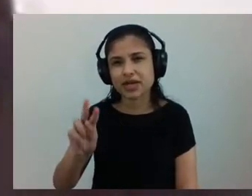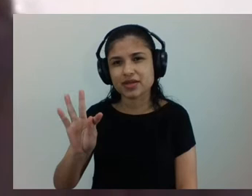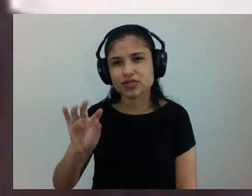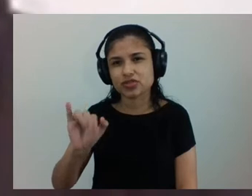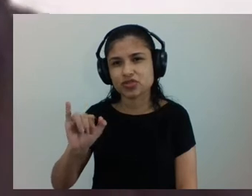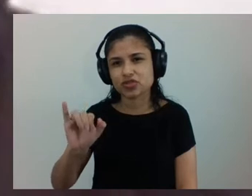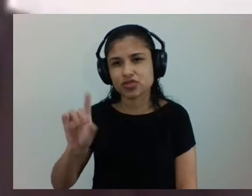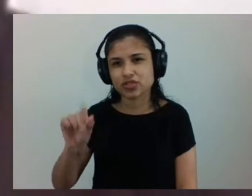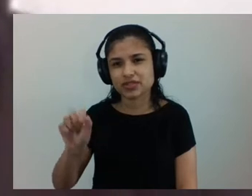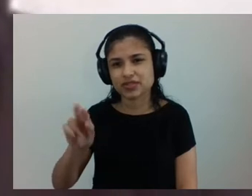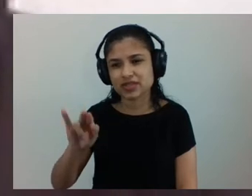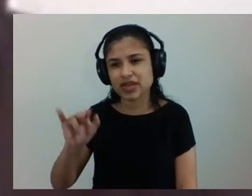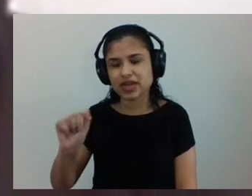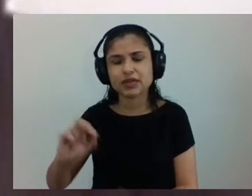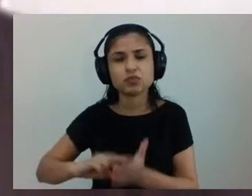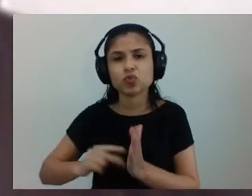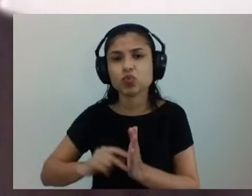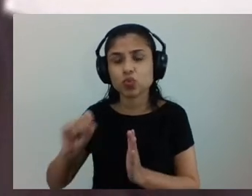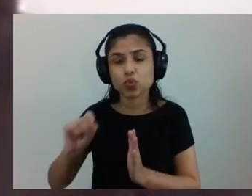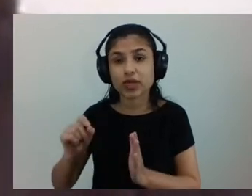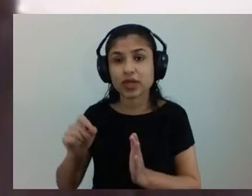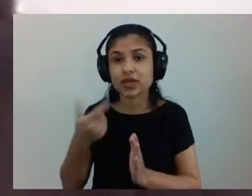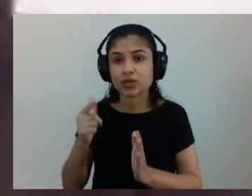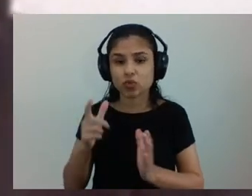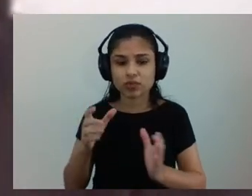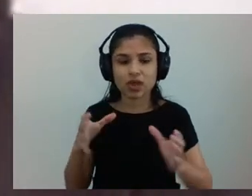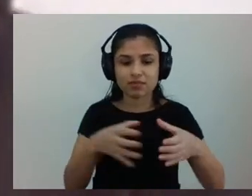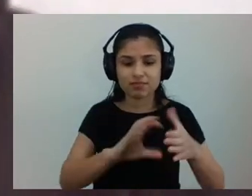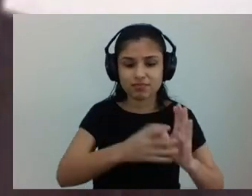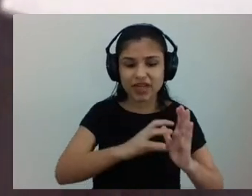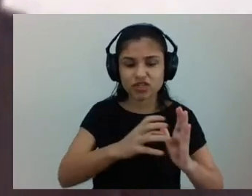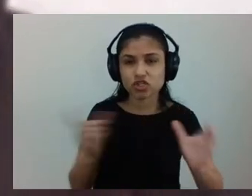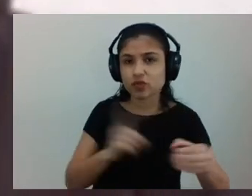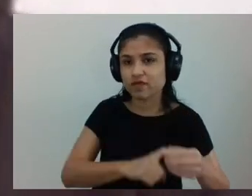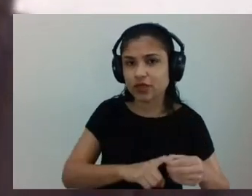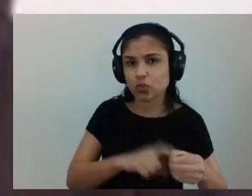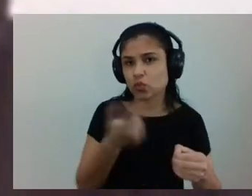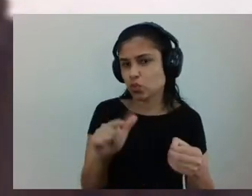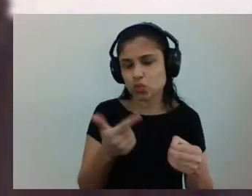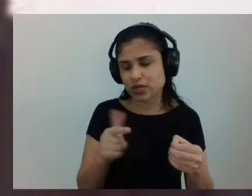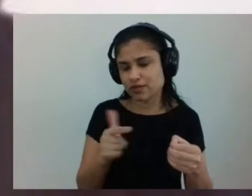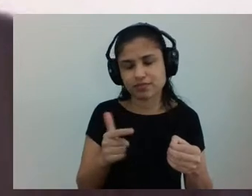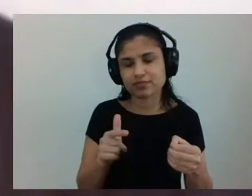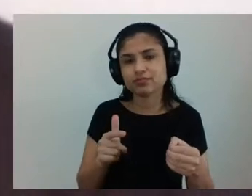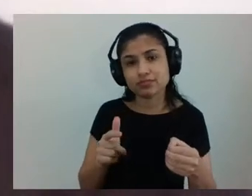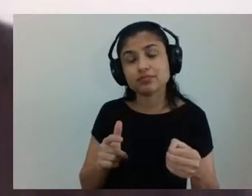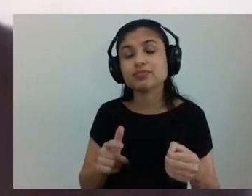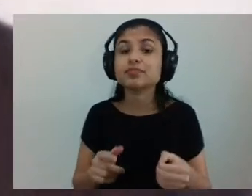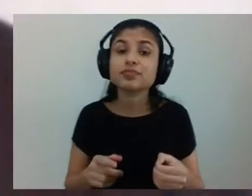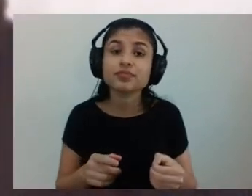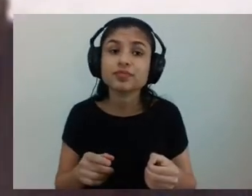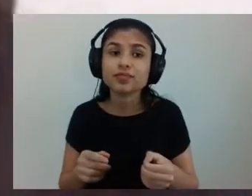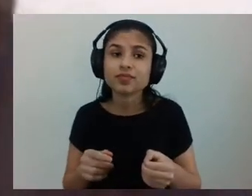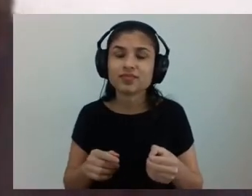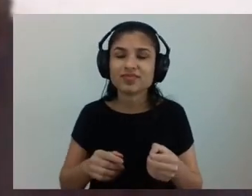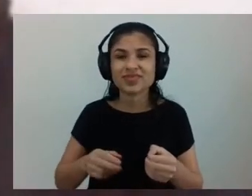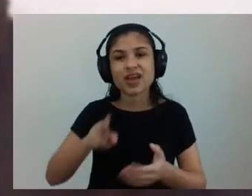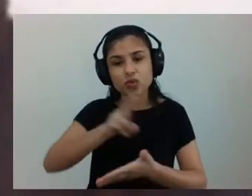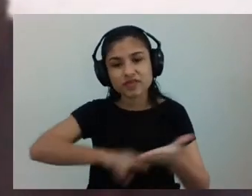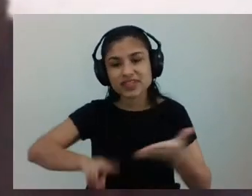não termos um vínculo político-partidário. Como já expliquei nas outras oportunidades, assim como a universidade tem que ser laica por